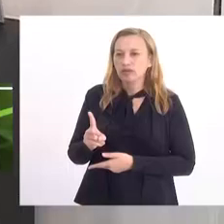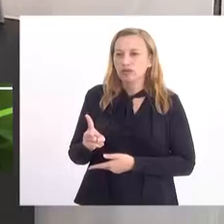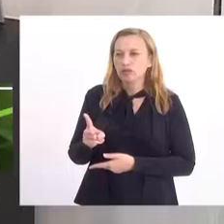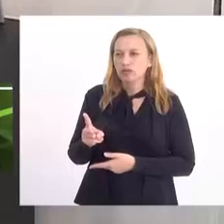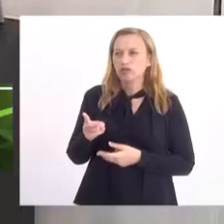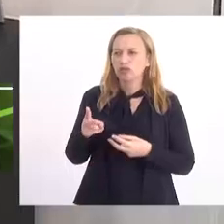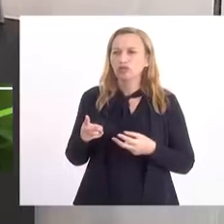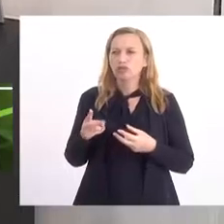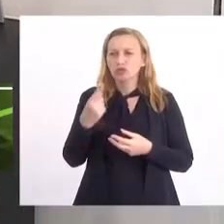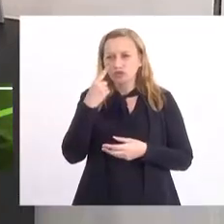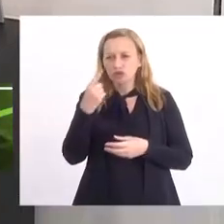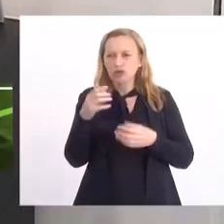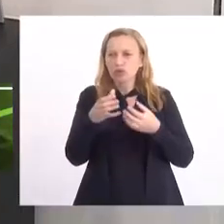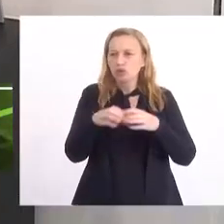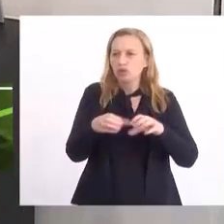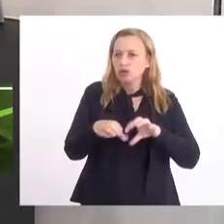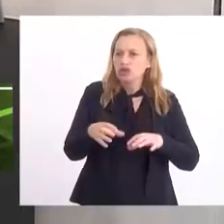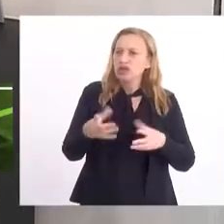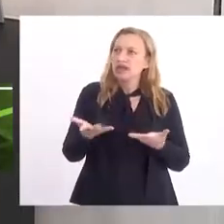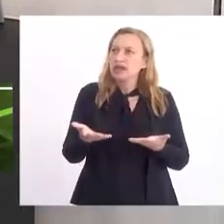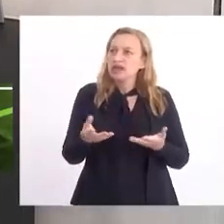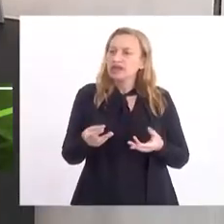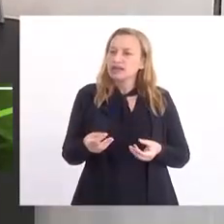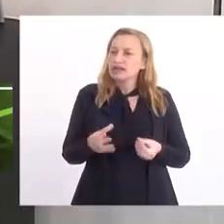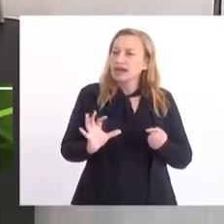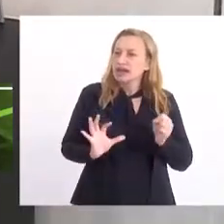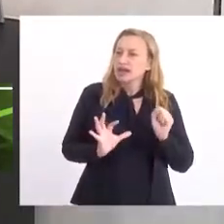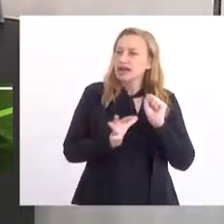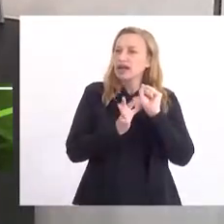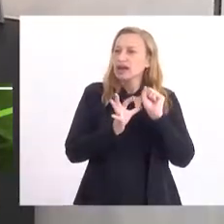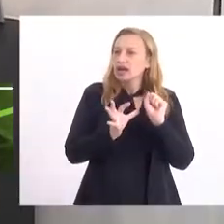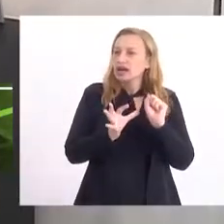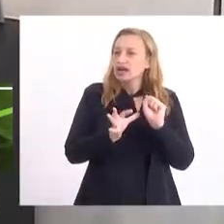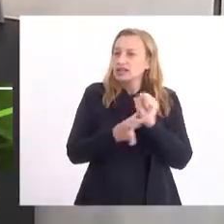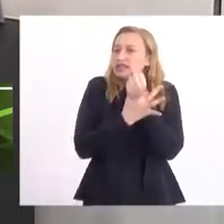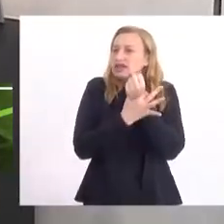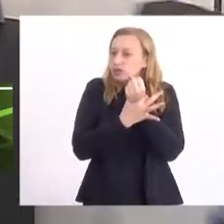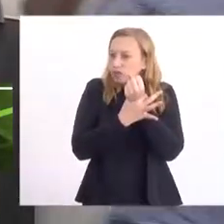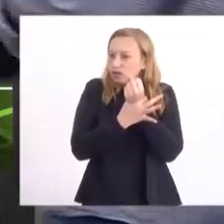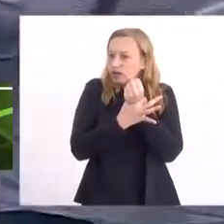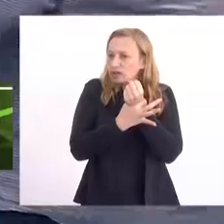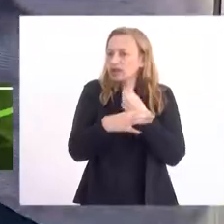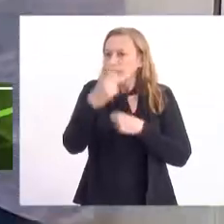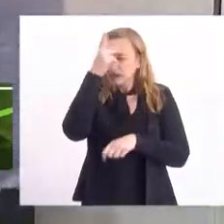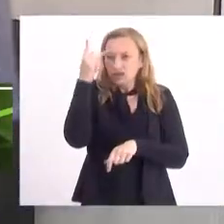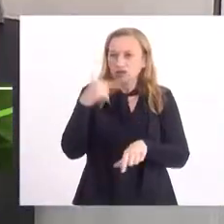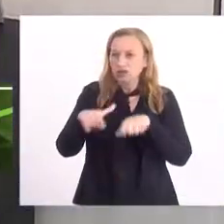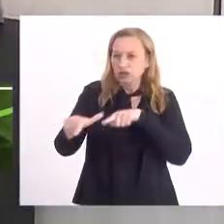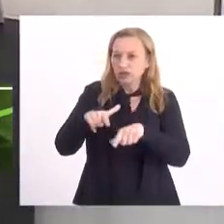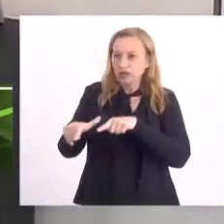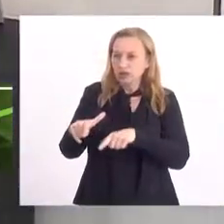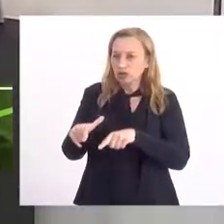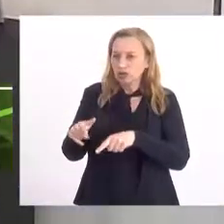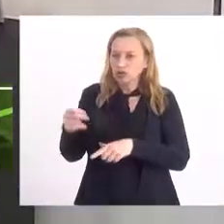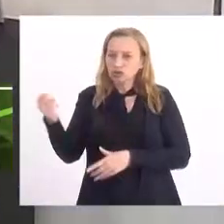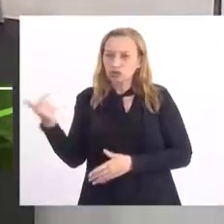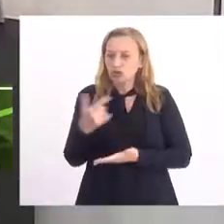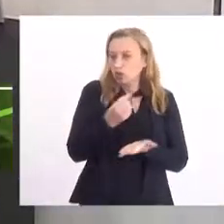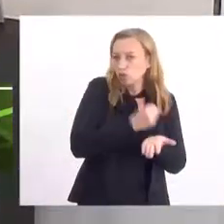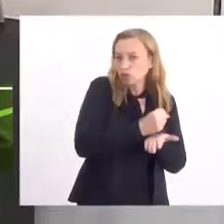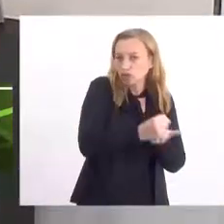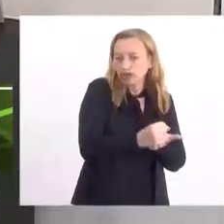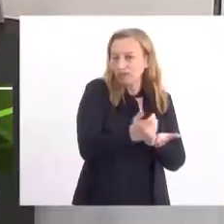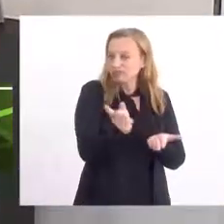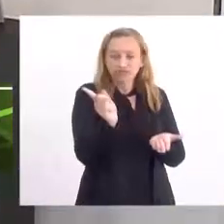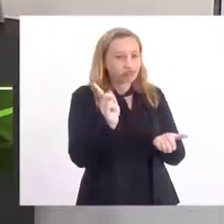o concurso porque ele dá uma garantia ao trabalhador do que o contrato ele não dá, até na questão